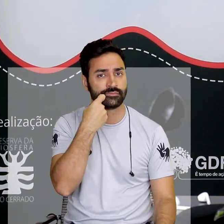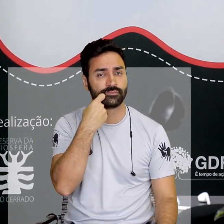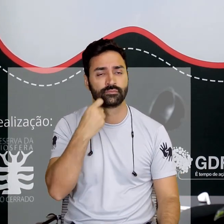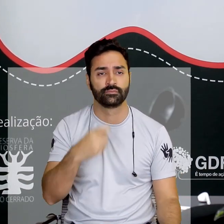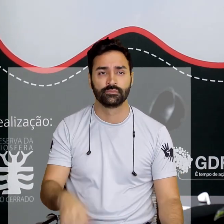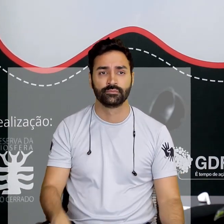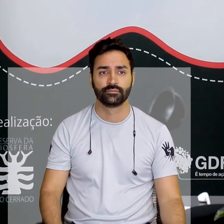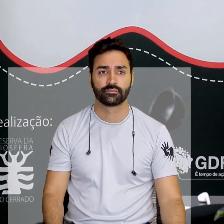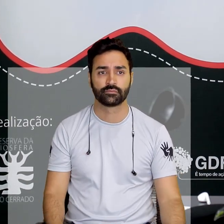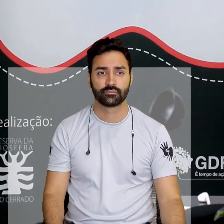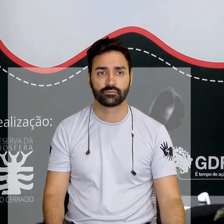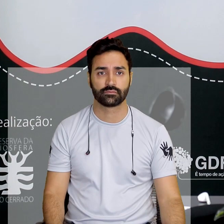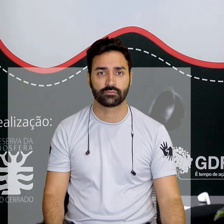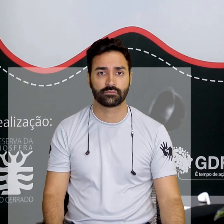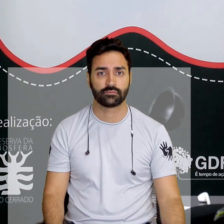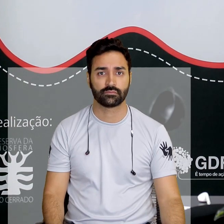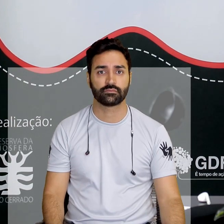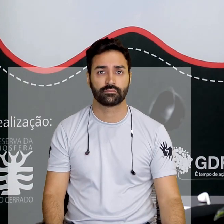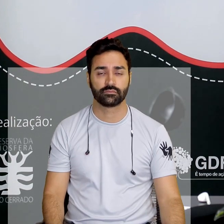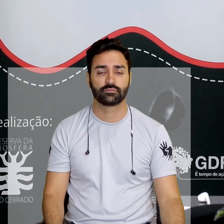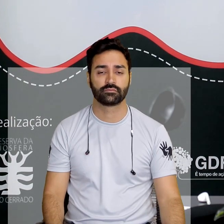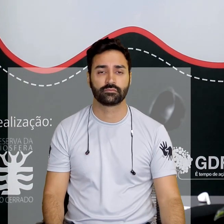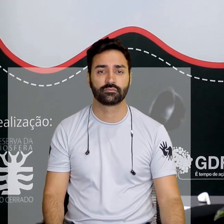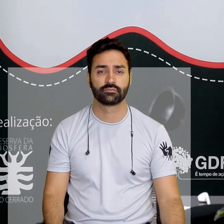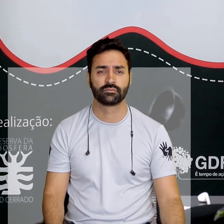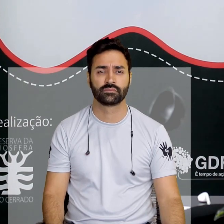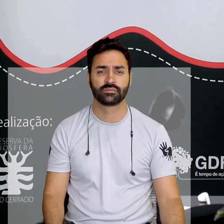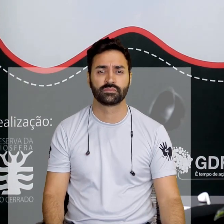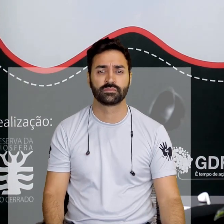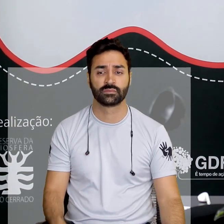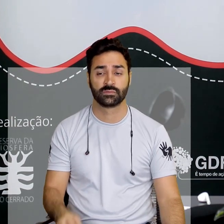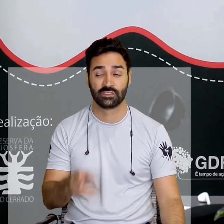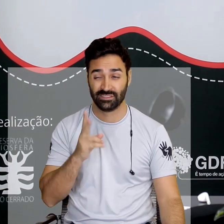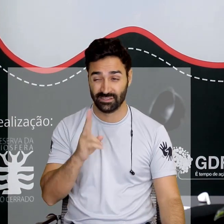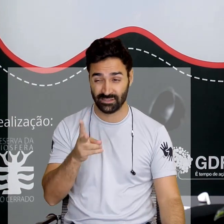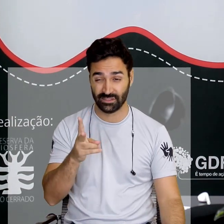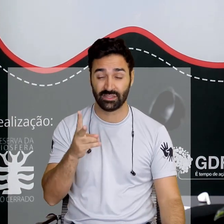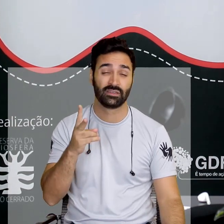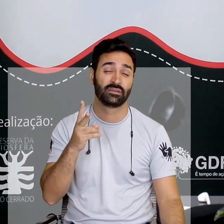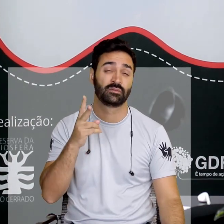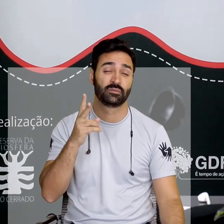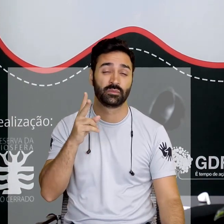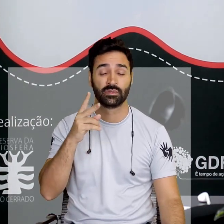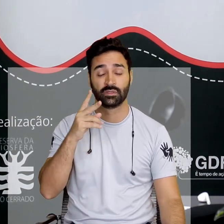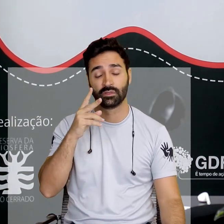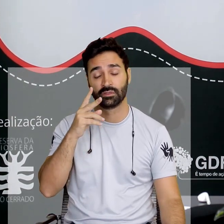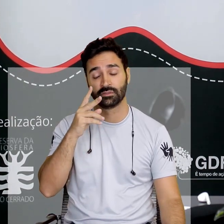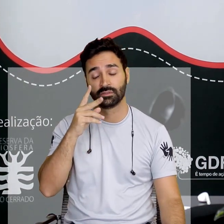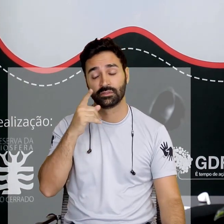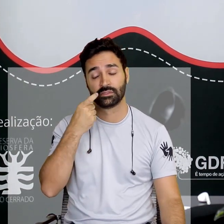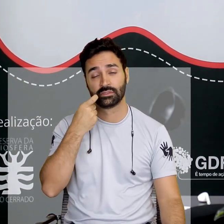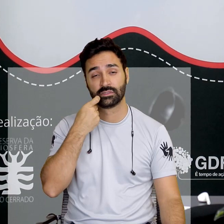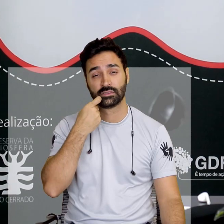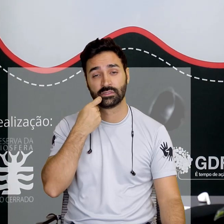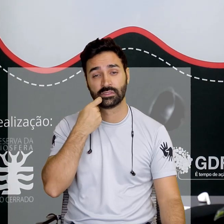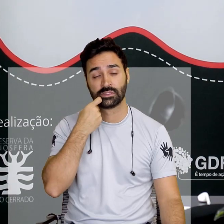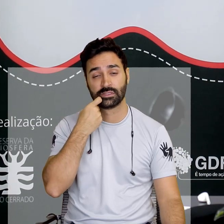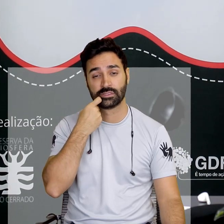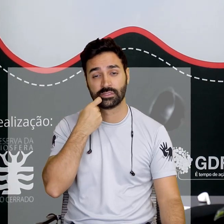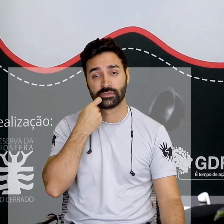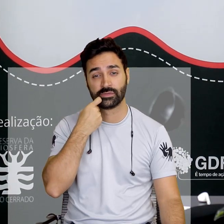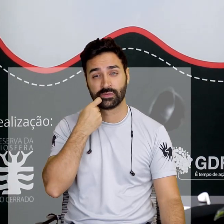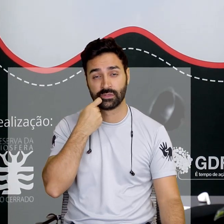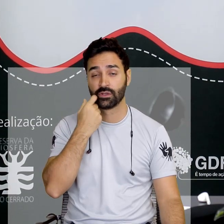assim. Todo mundo tem o costume sempre de, na sexta-feira santa, comer o quê?